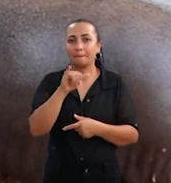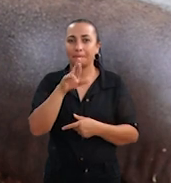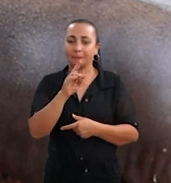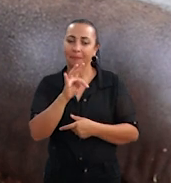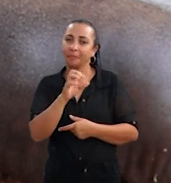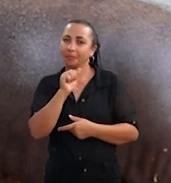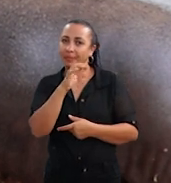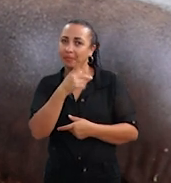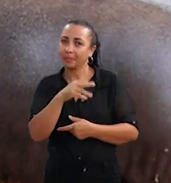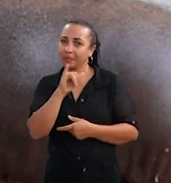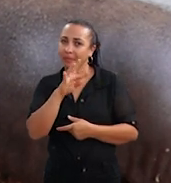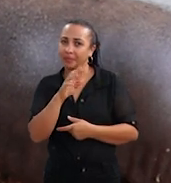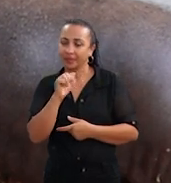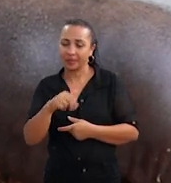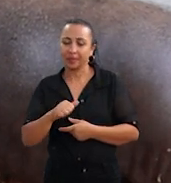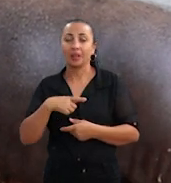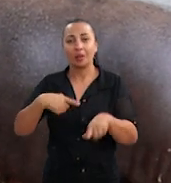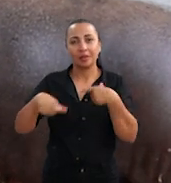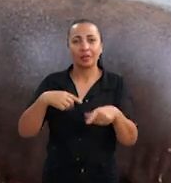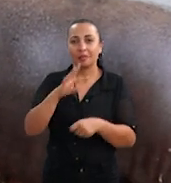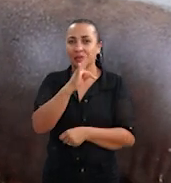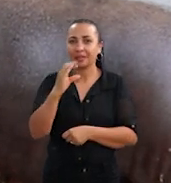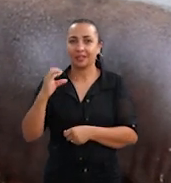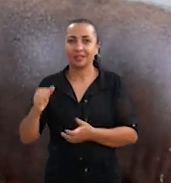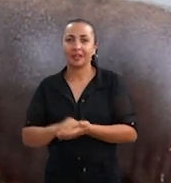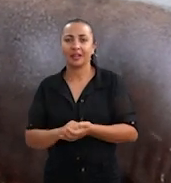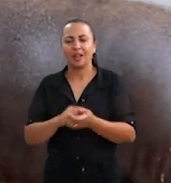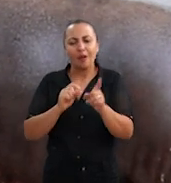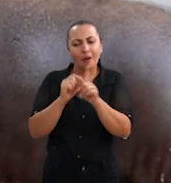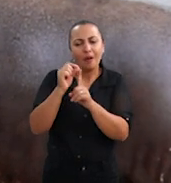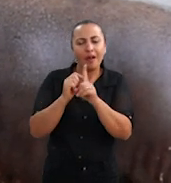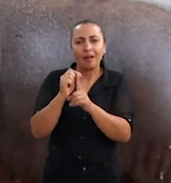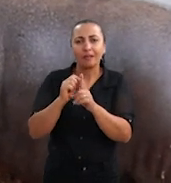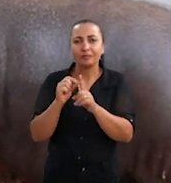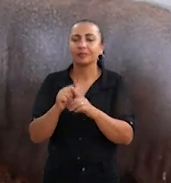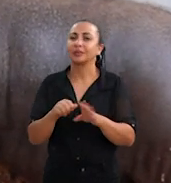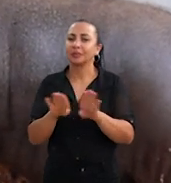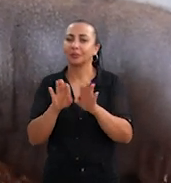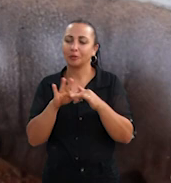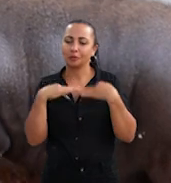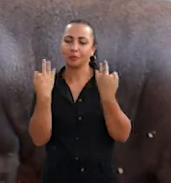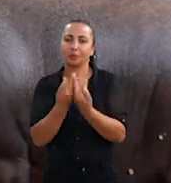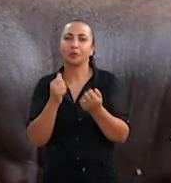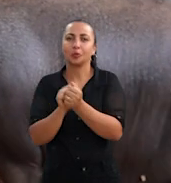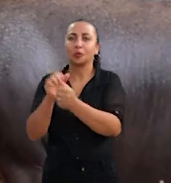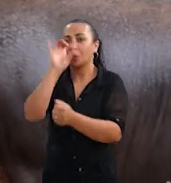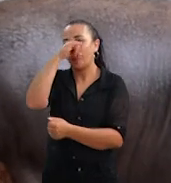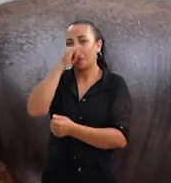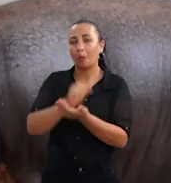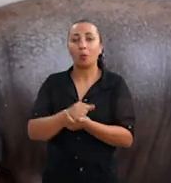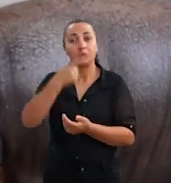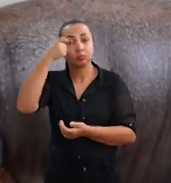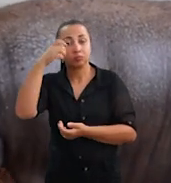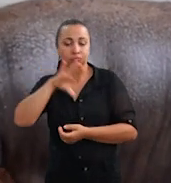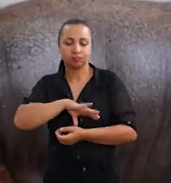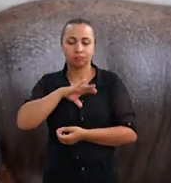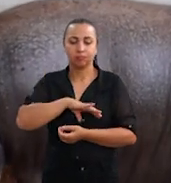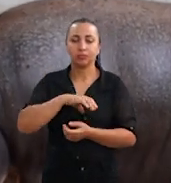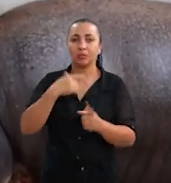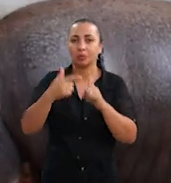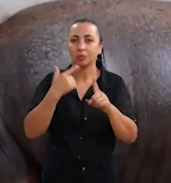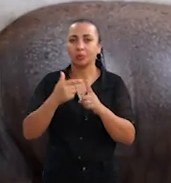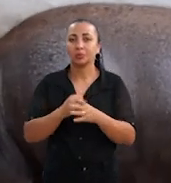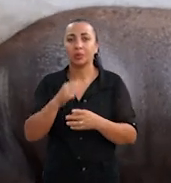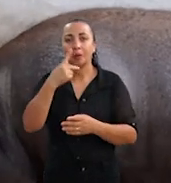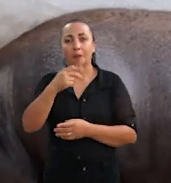conclusão, né? Que a gente queria identificar o grau de parentesco desse animal com os porcos ibéricos criados na Espanha, em Portugal, que produz o pata